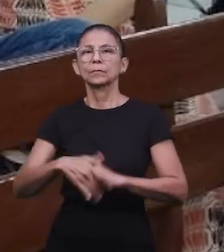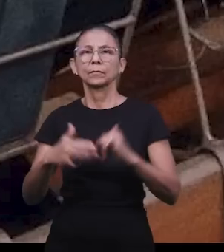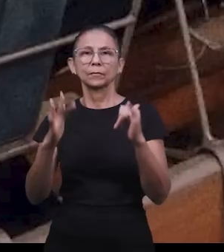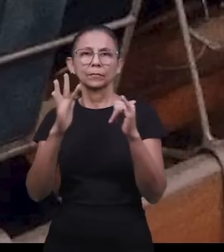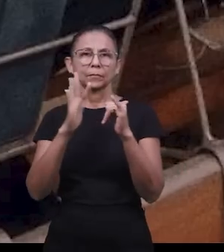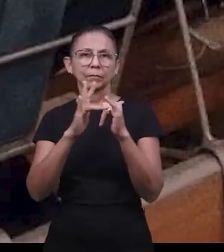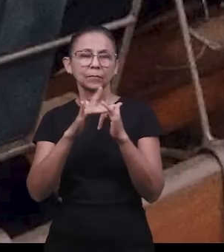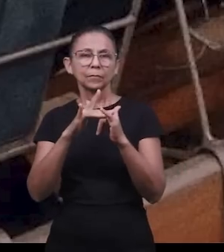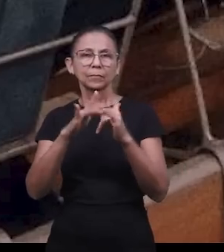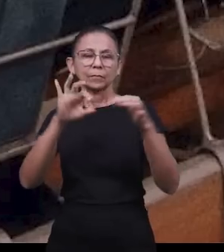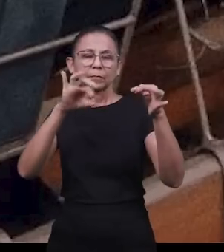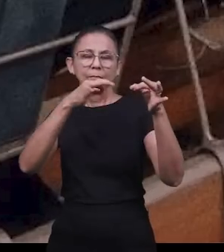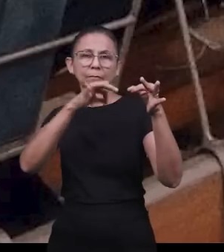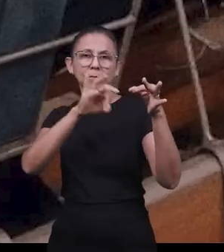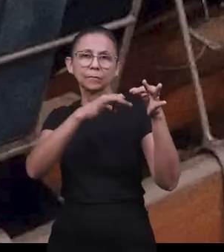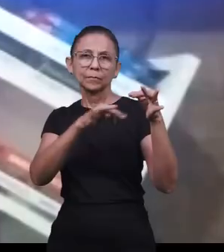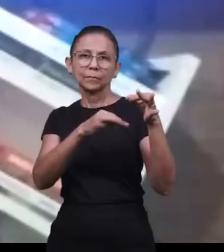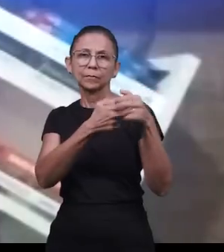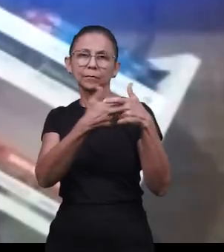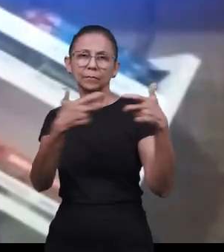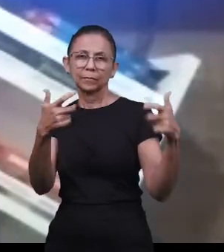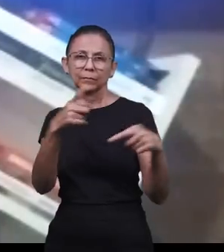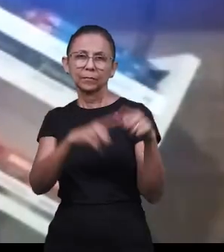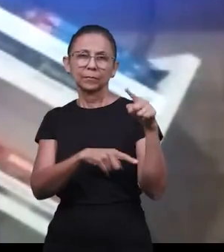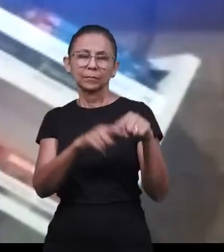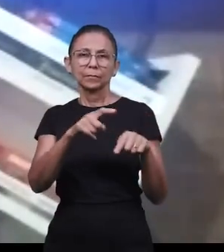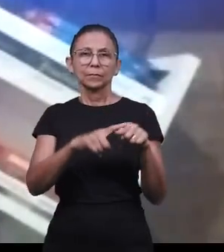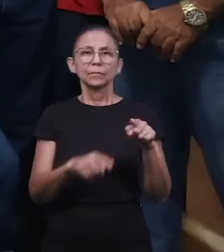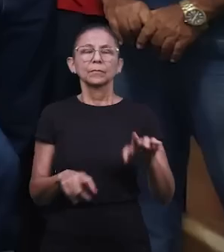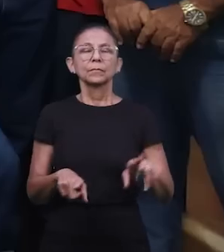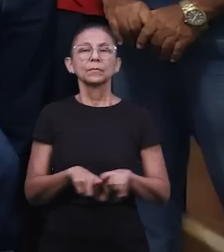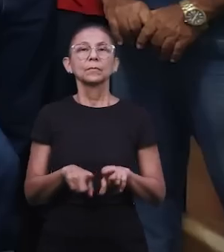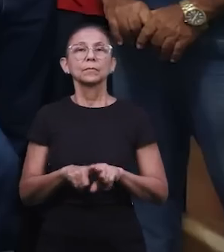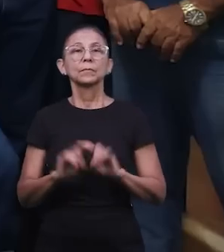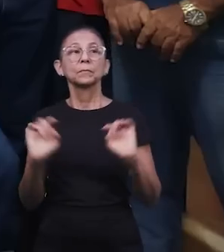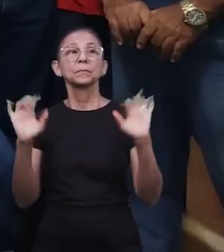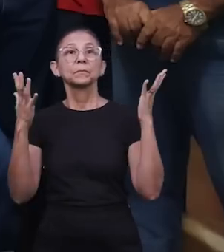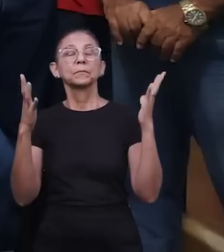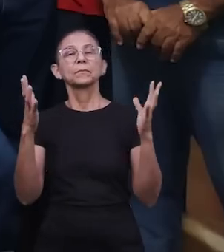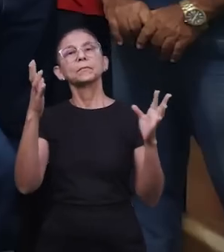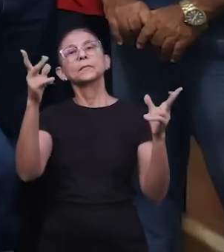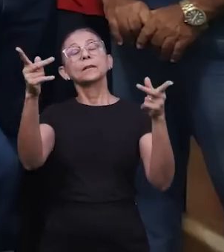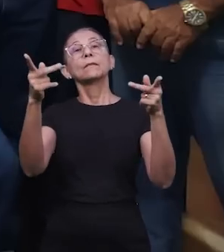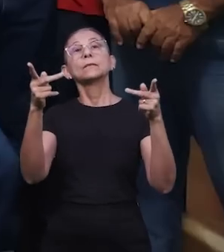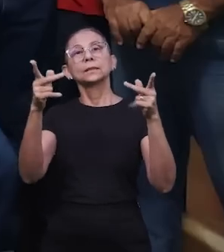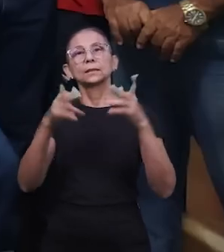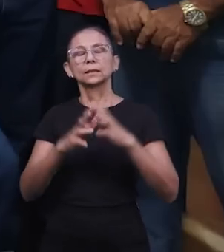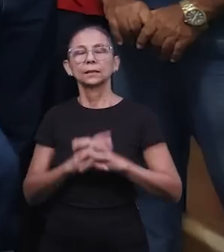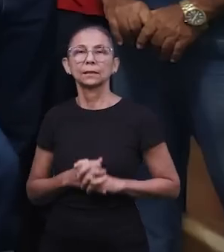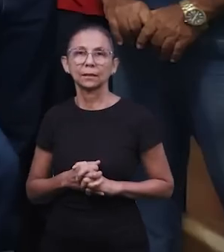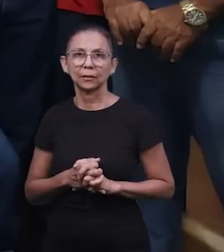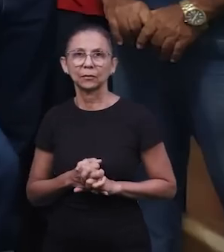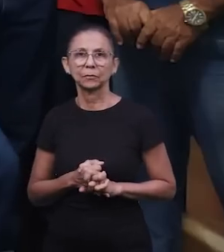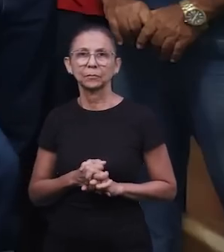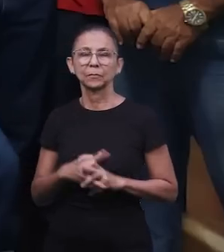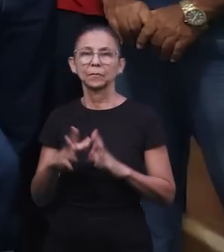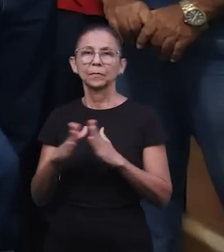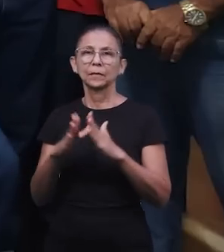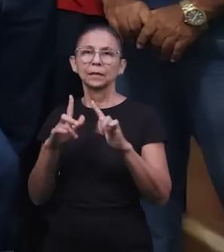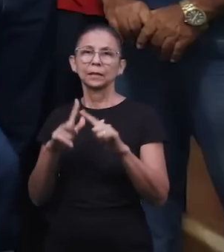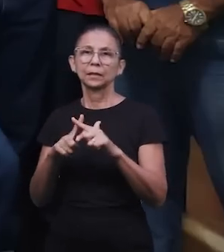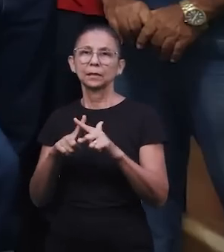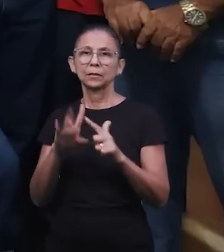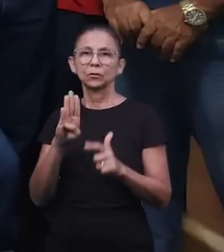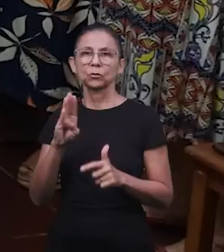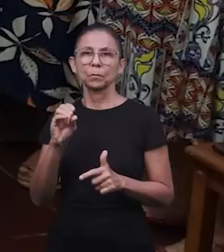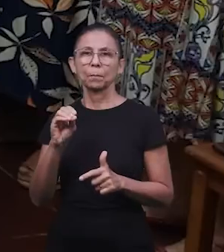e demais instrumentos. Outro evento que tivemos foi a visita realizada pela Igreja da Boa Sorte na casa do nosso